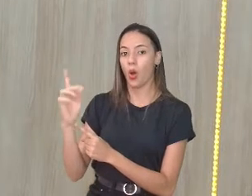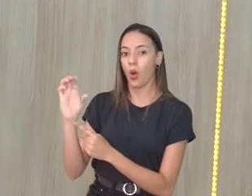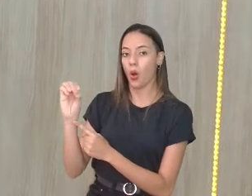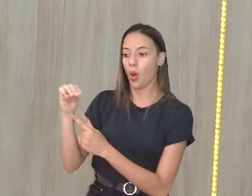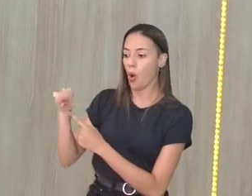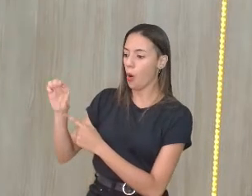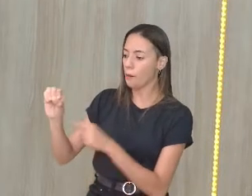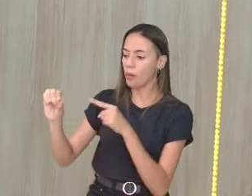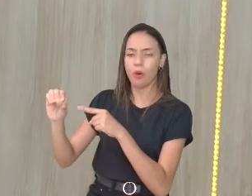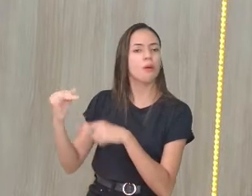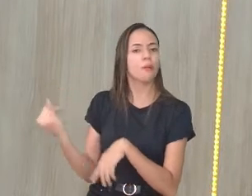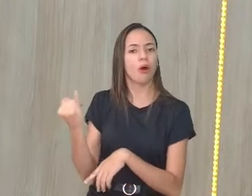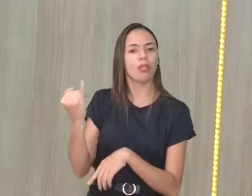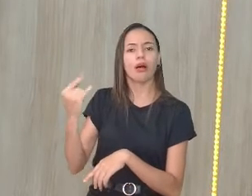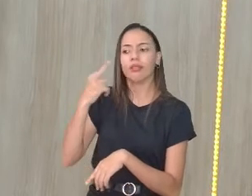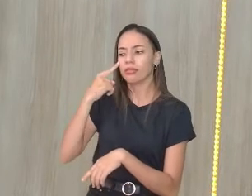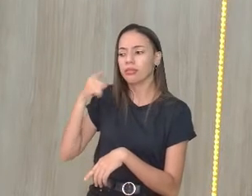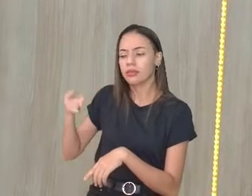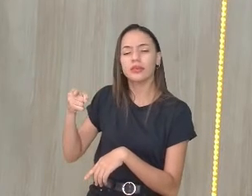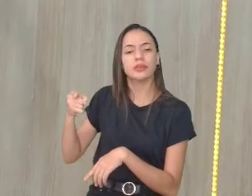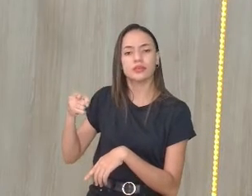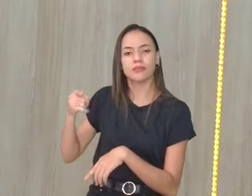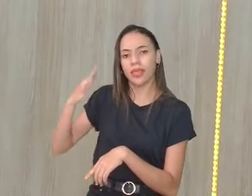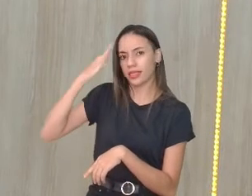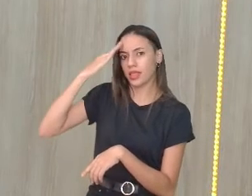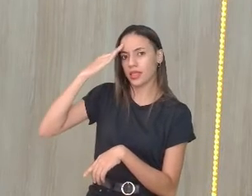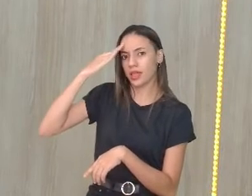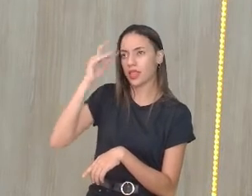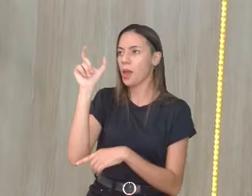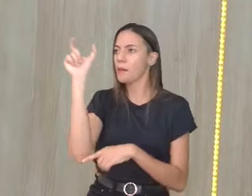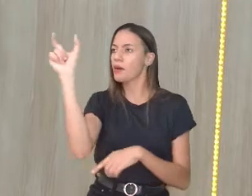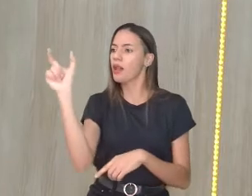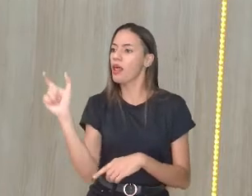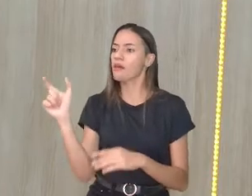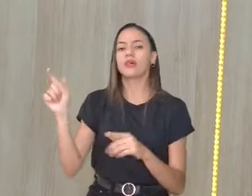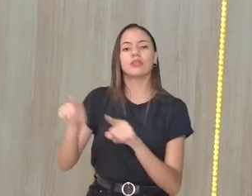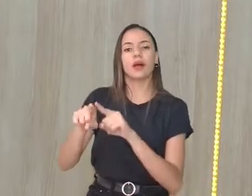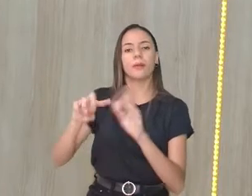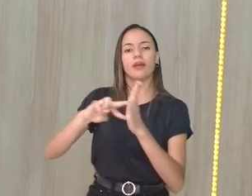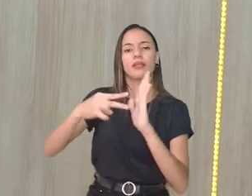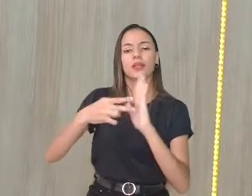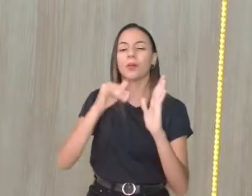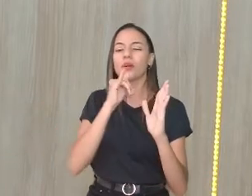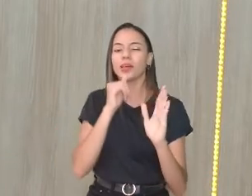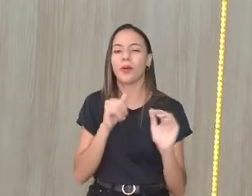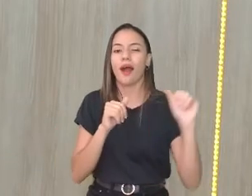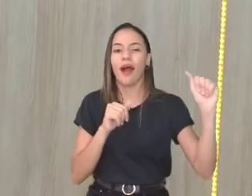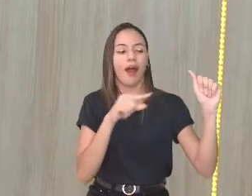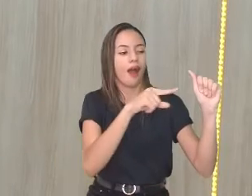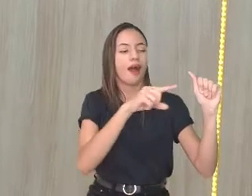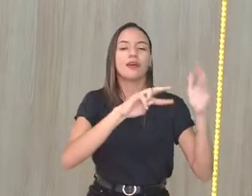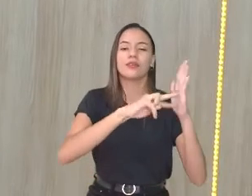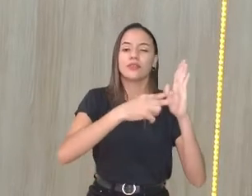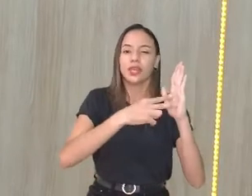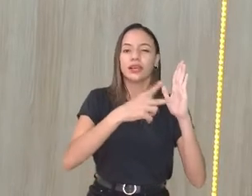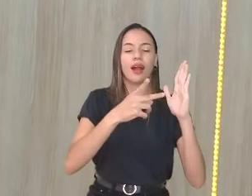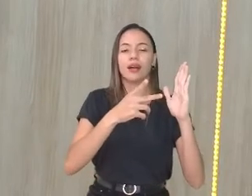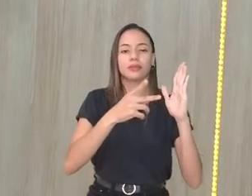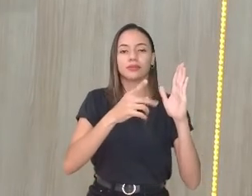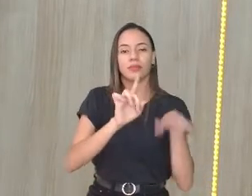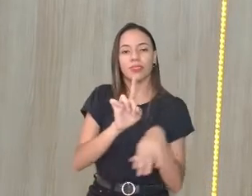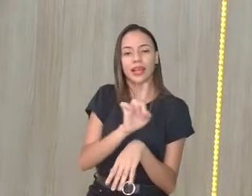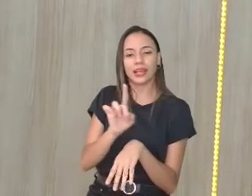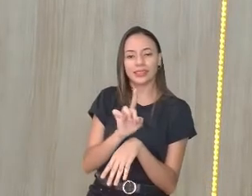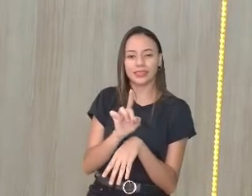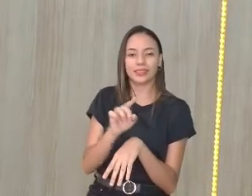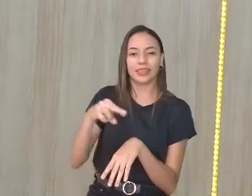pra gente importante. identificar palavras, né? Entender do que se trata, né? Sim. O A de negação, né? Tem Isso. aquela coisa toda. Mas, enfim.